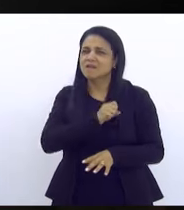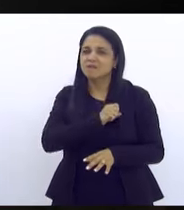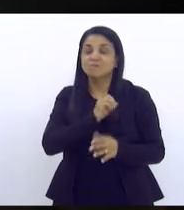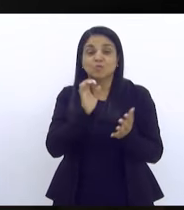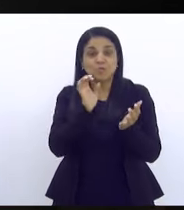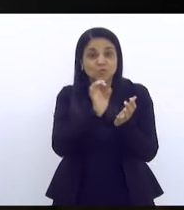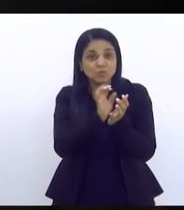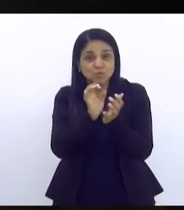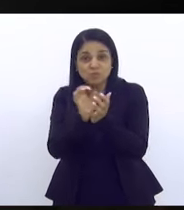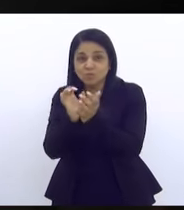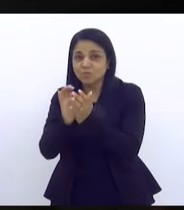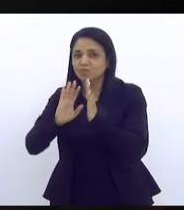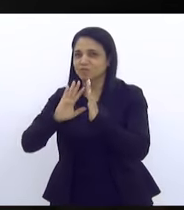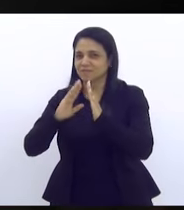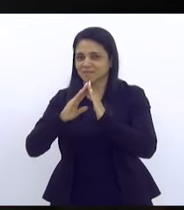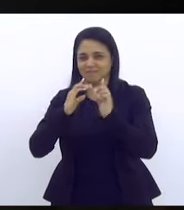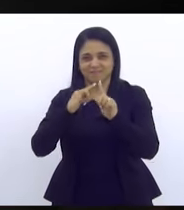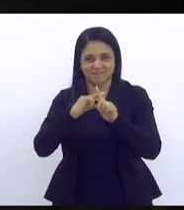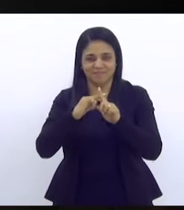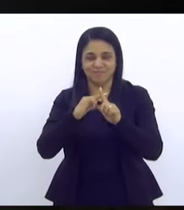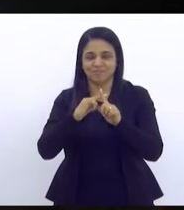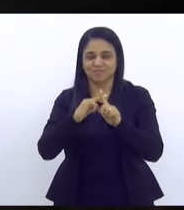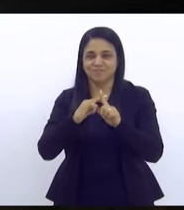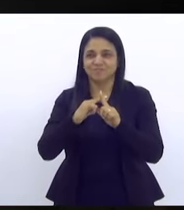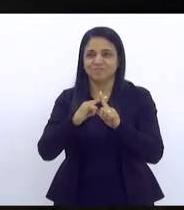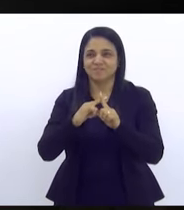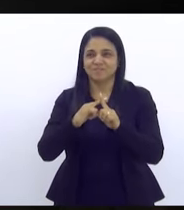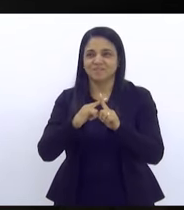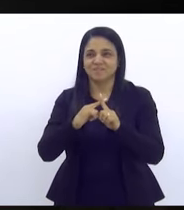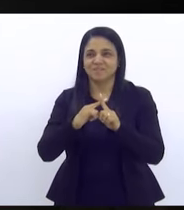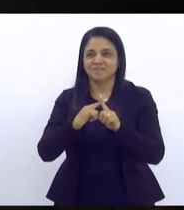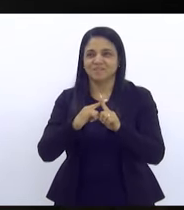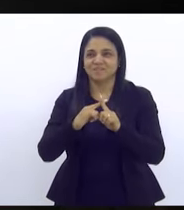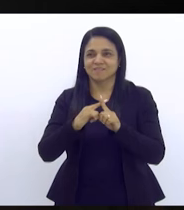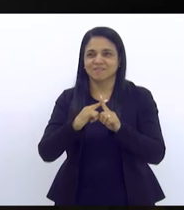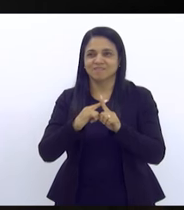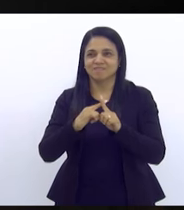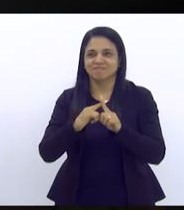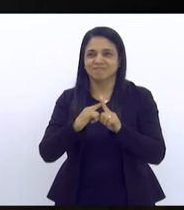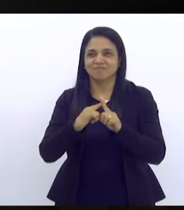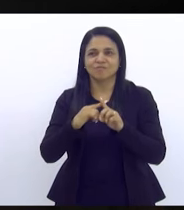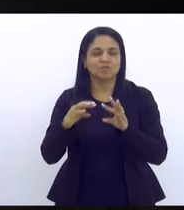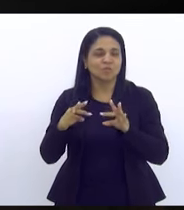igreja, todos. Tem uma camiseta, tem um uniforme de